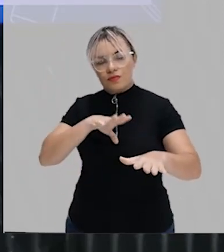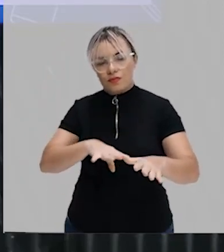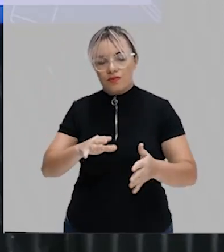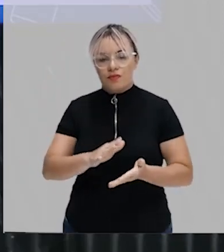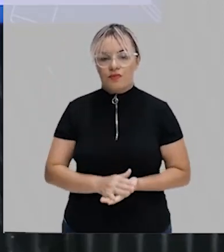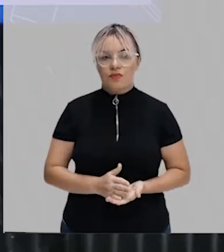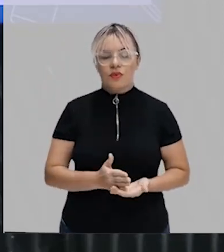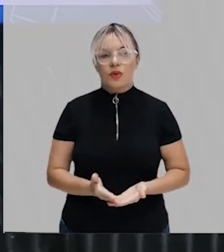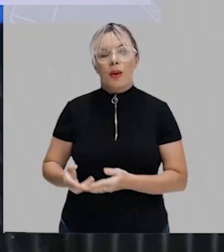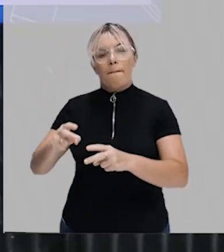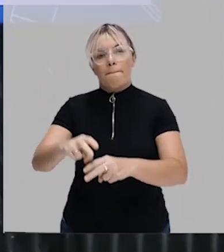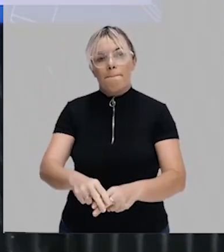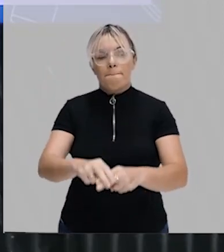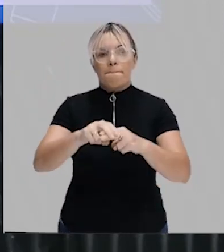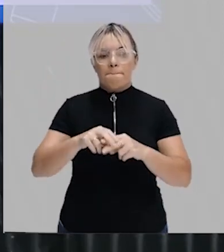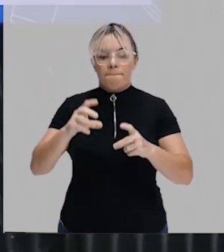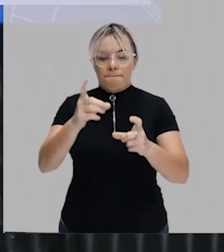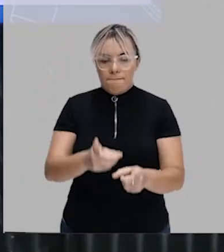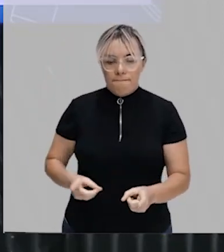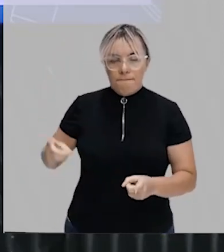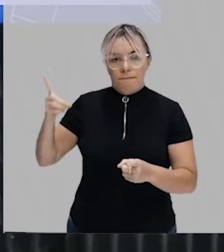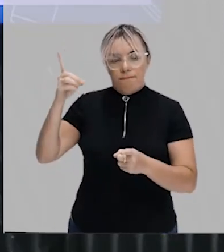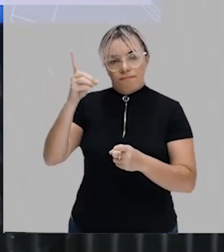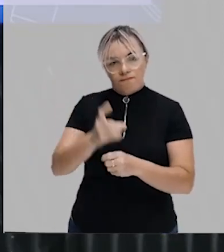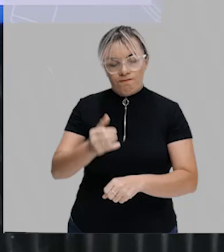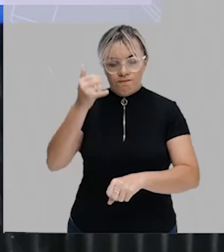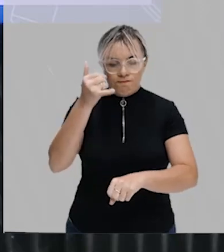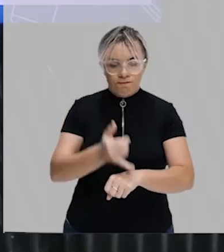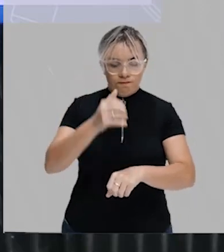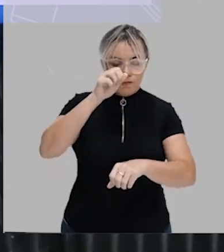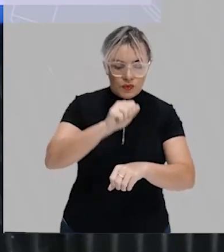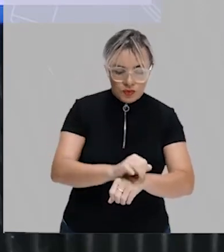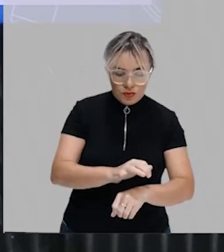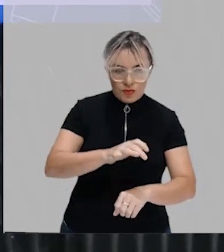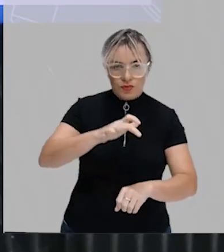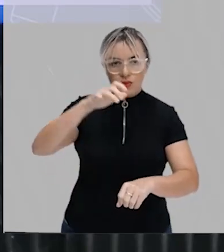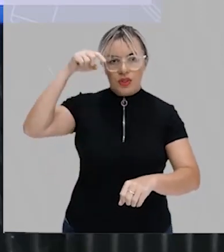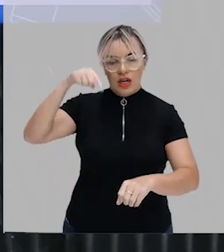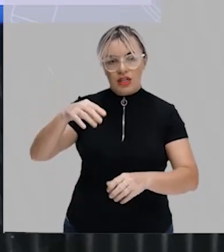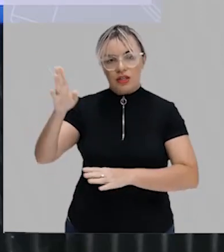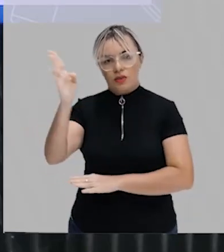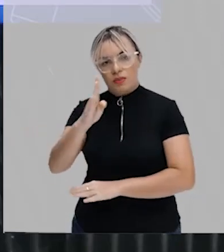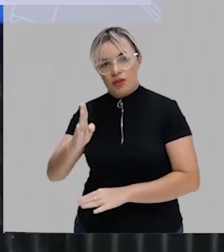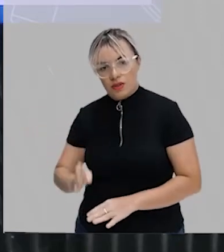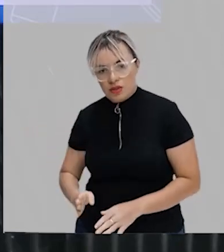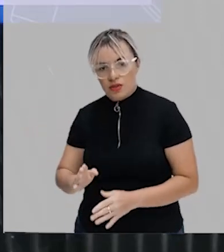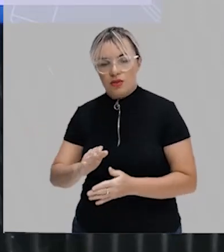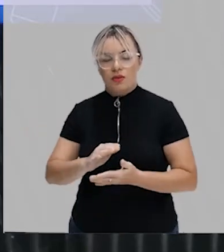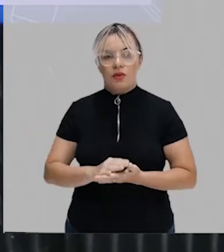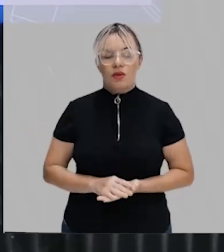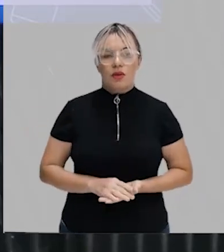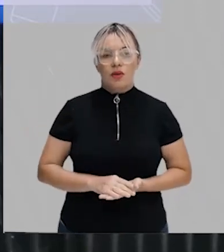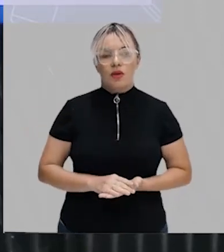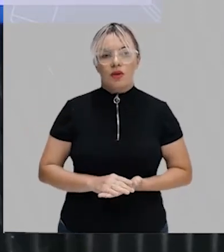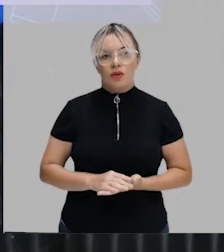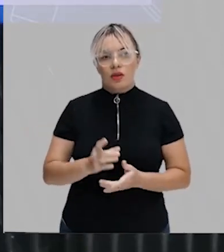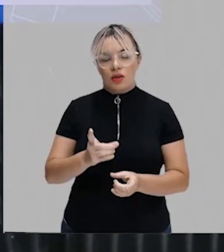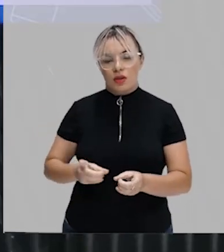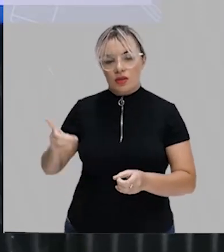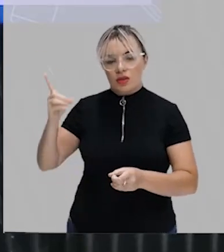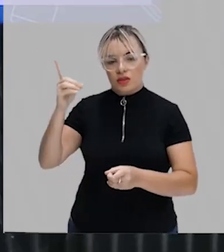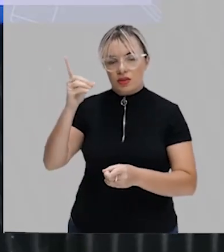diante da possibilidade de encontrar metais preciosos também aqui no Brasil, esses